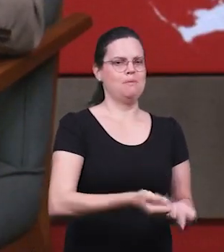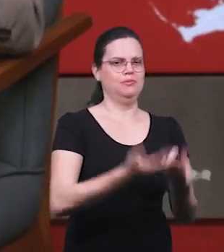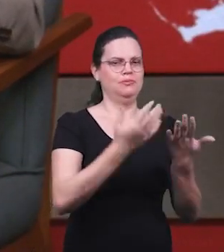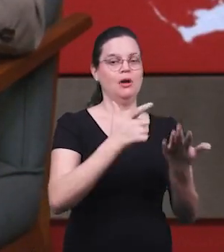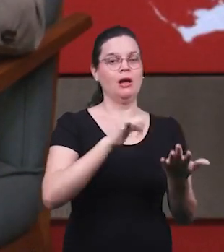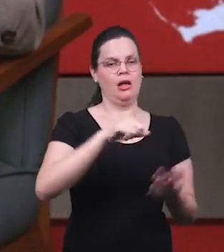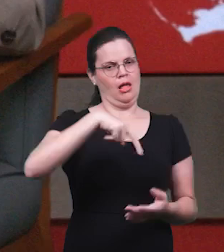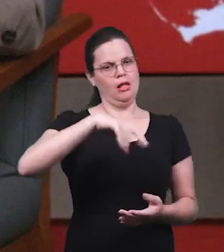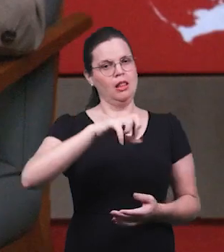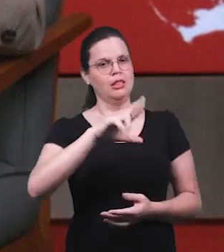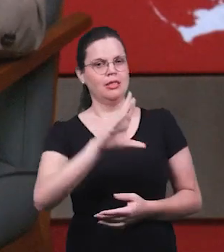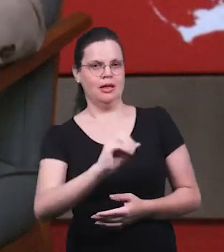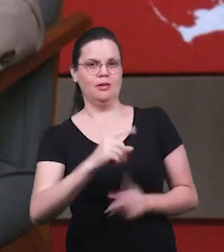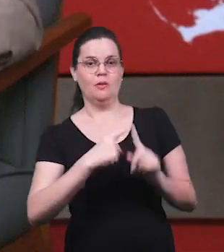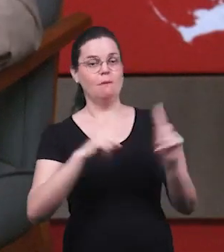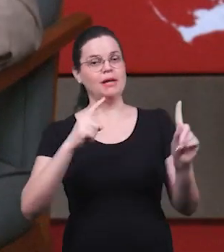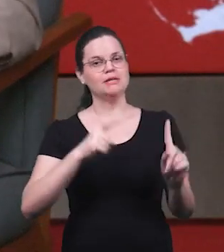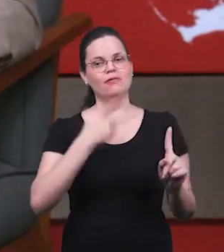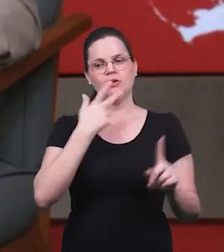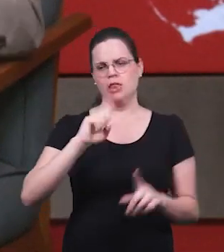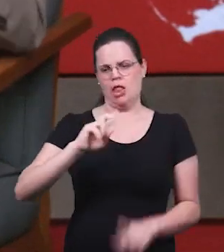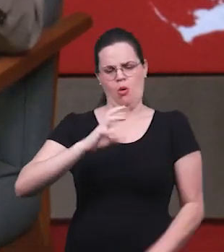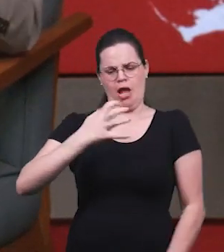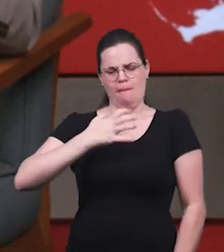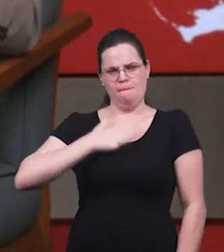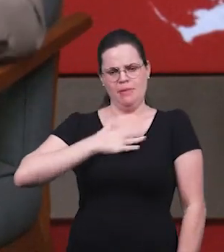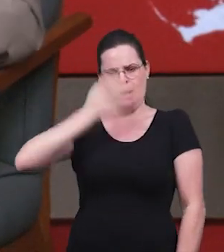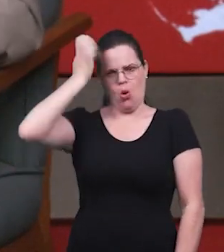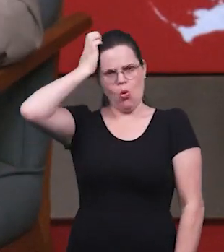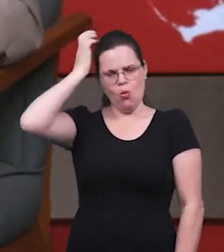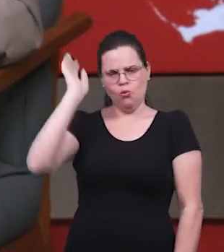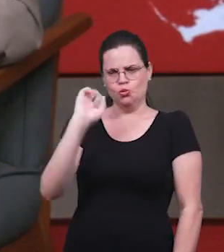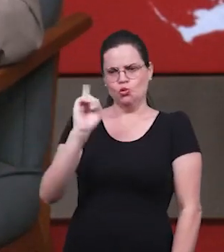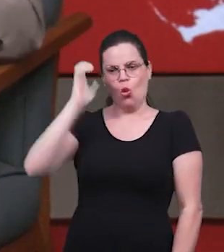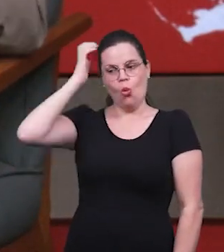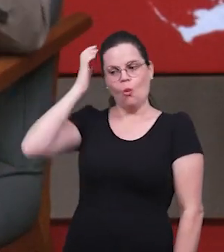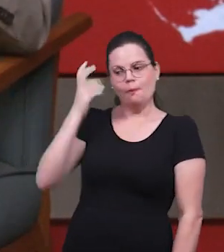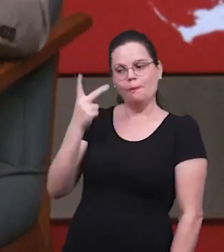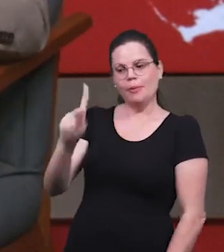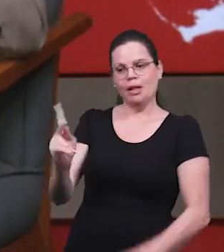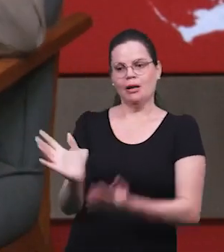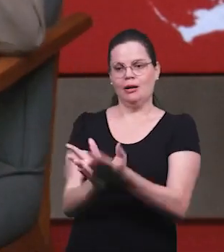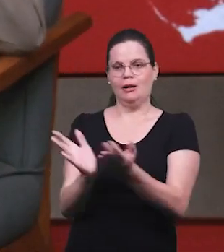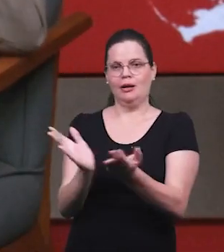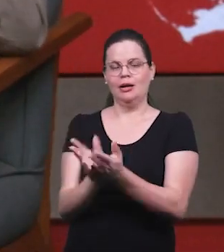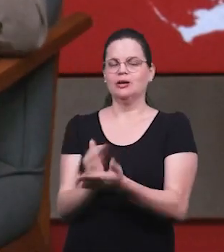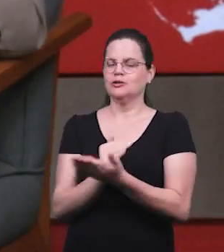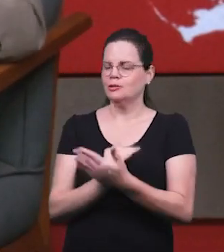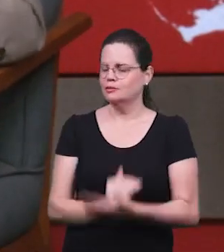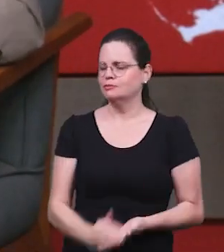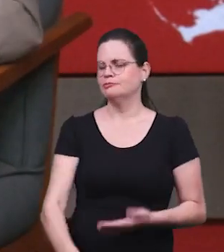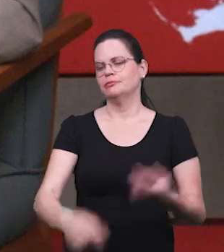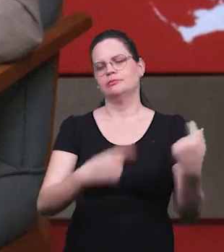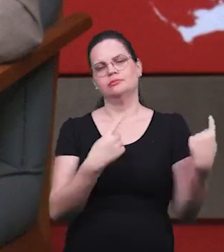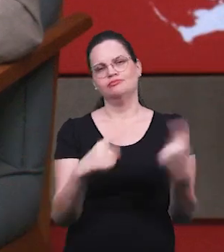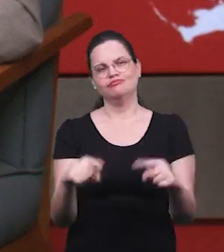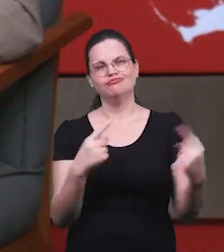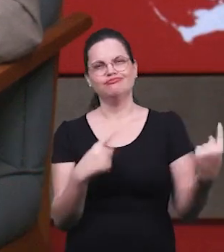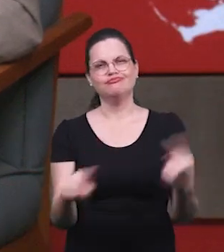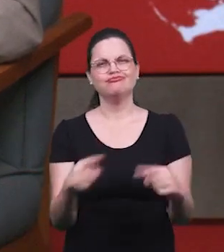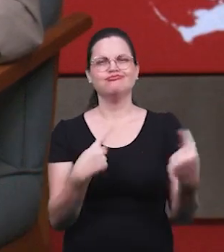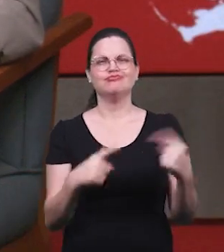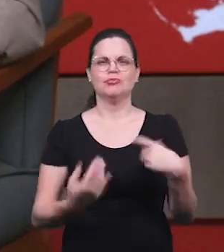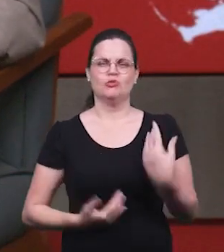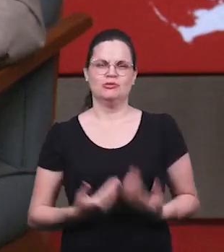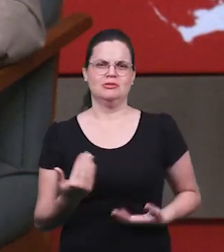culpa nos cristãos, né? Coloca a culpa nos cristãos, e houve uma perseguição